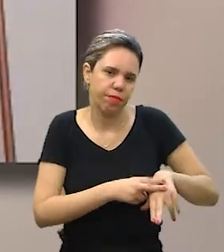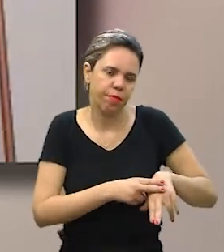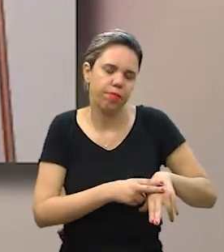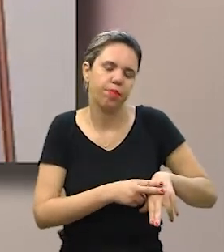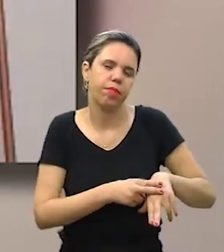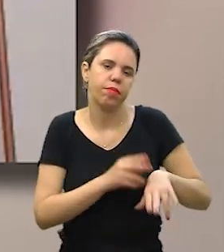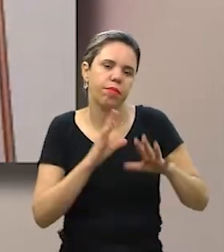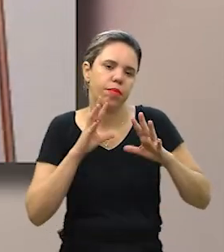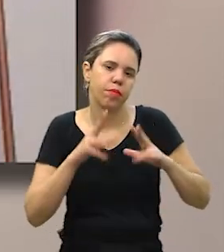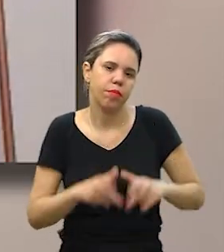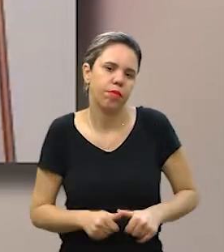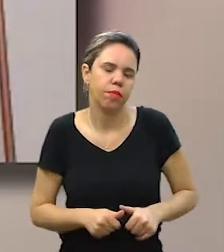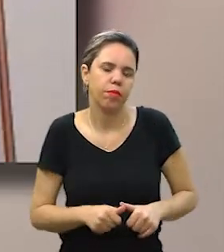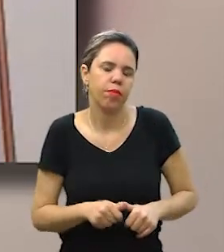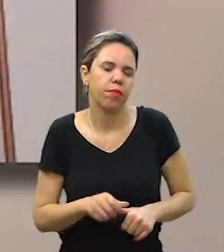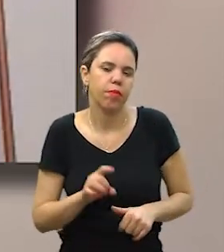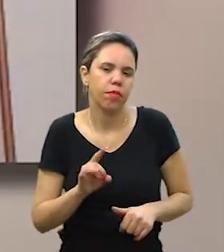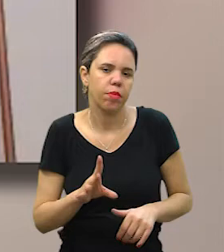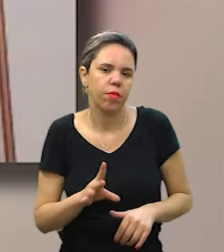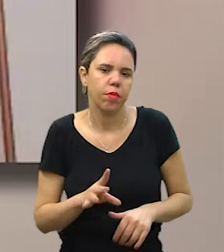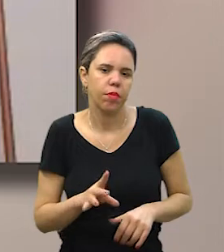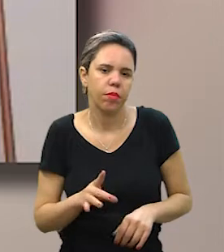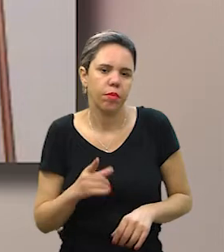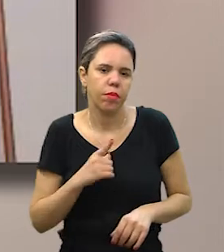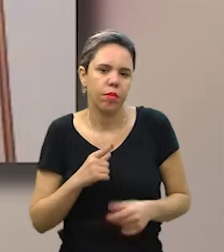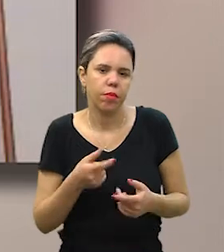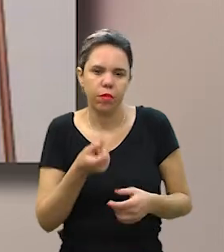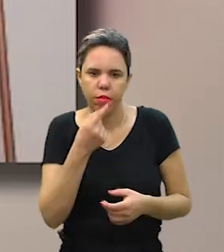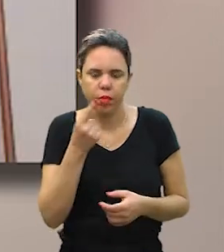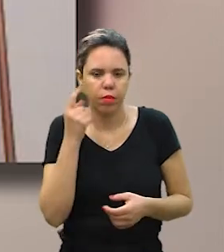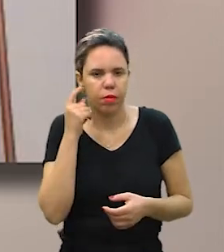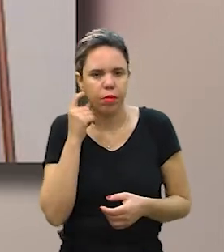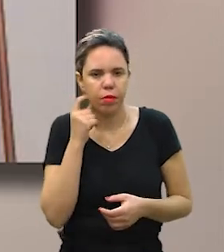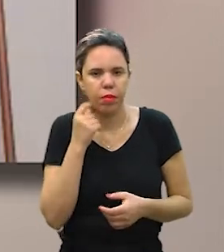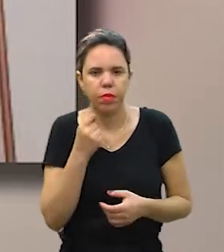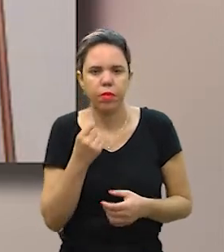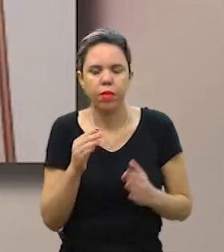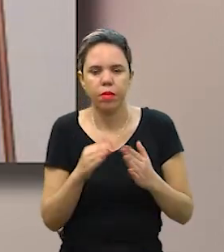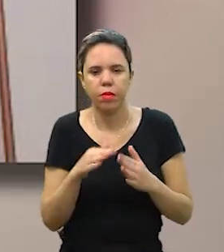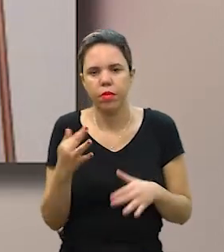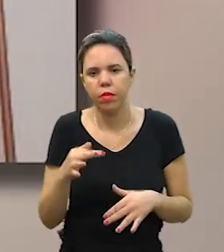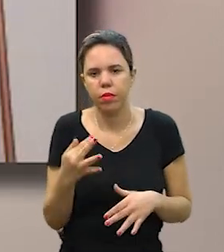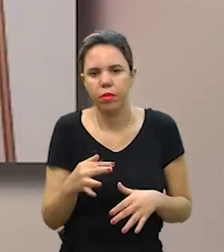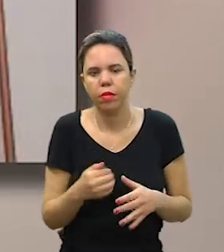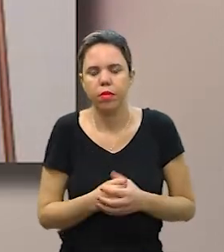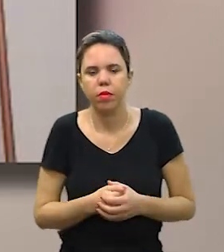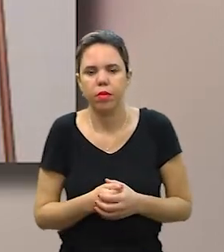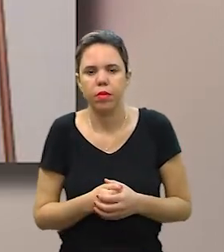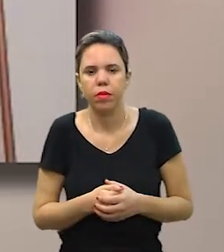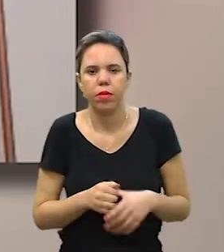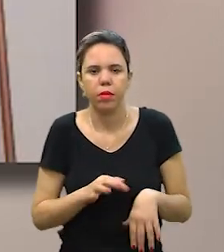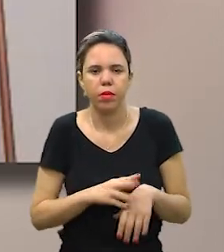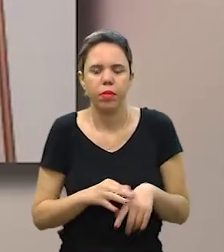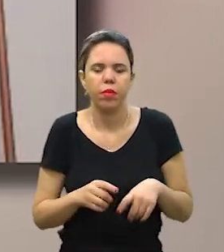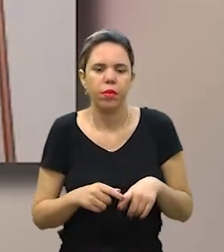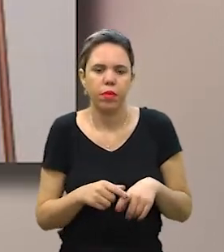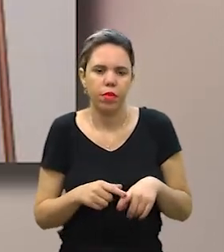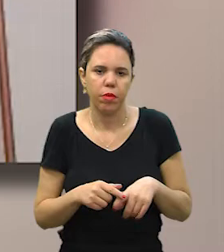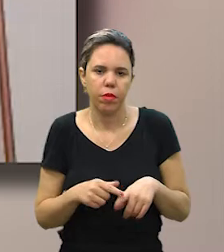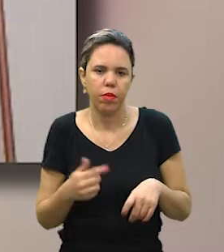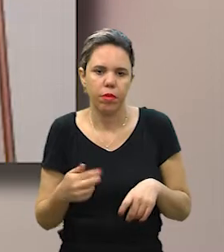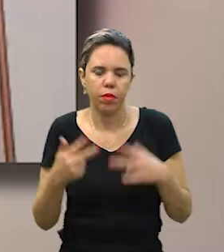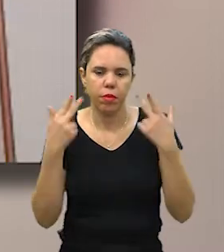uma asepsia, uma limpeza e alguma medicaçãozinha para casa para dor. Os ralados